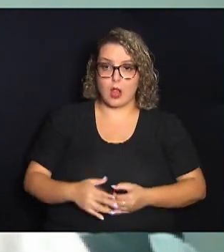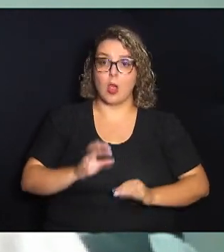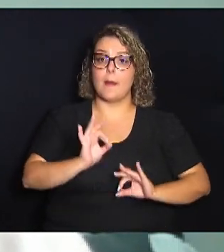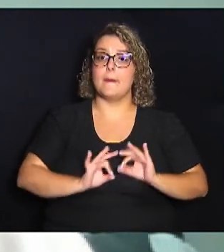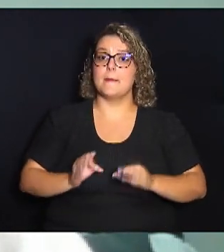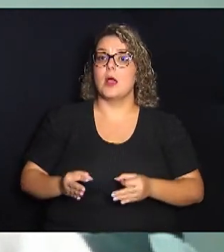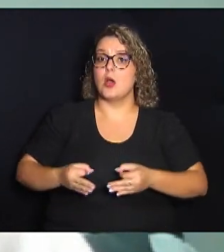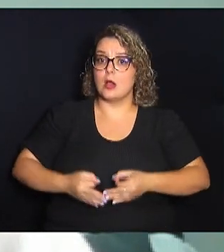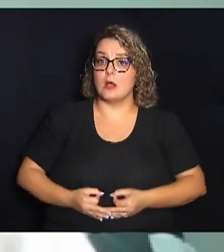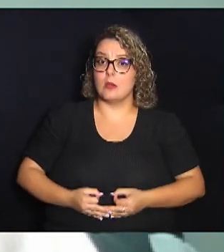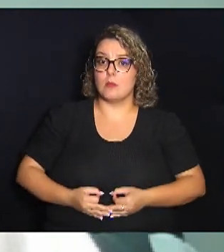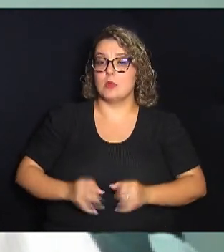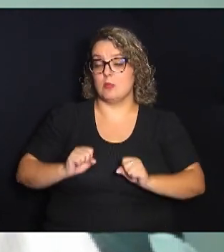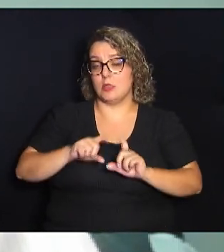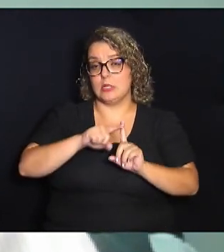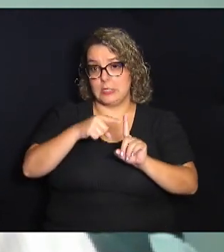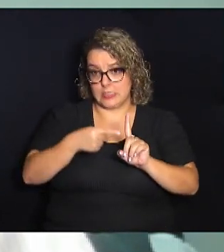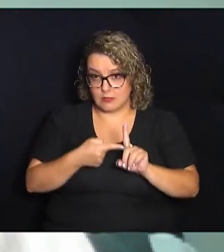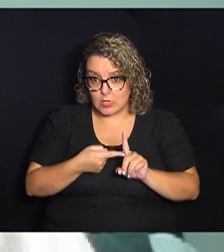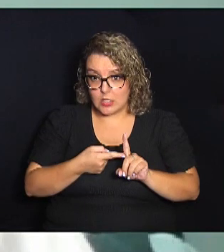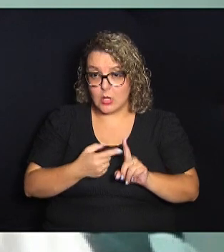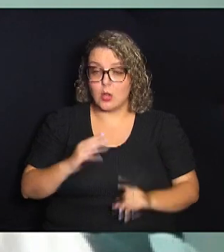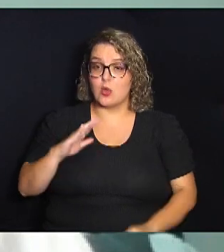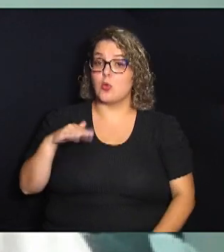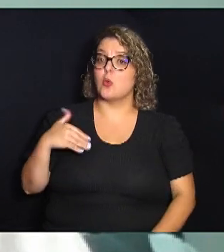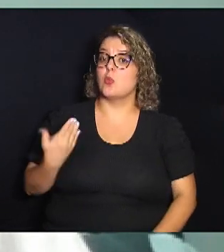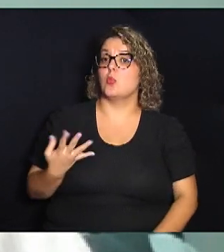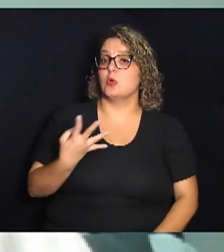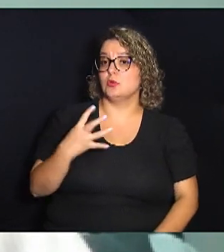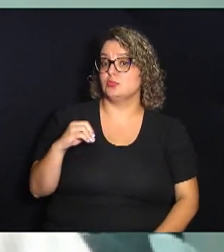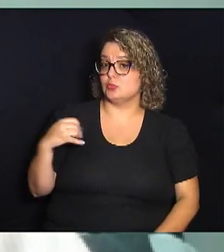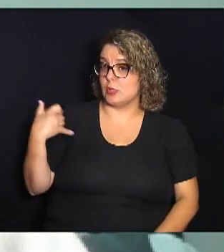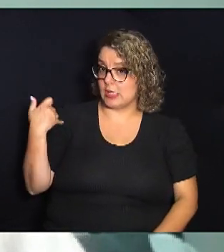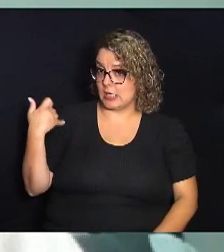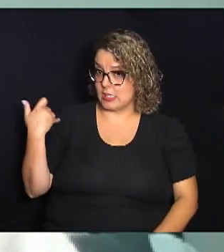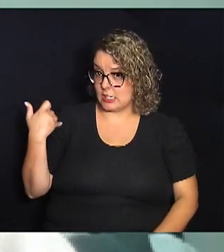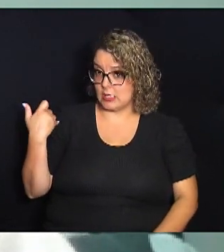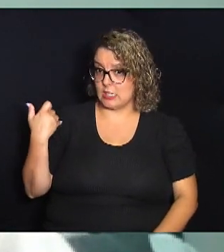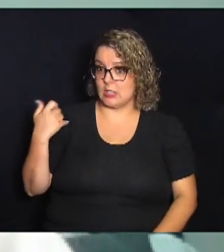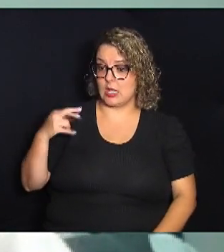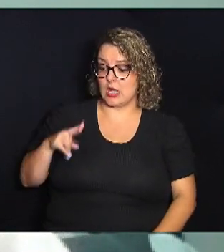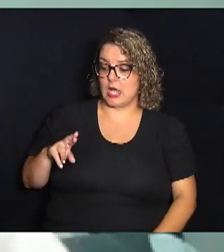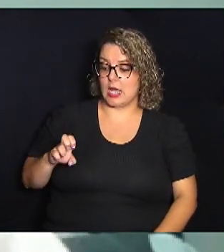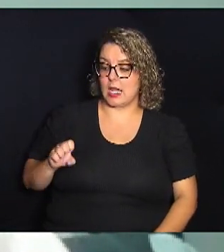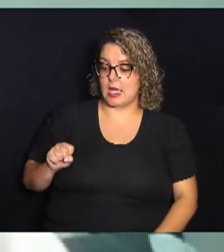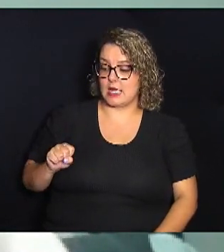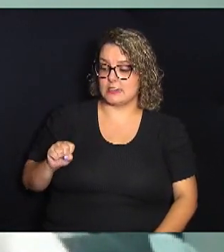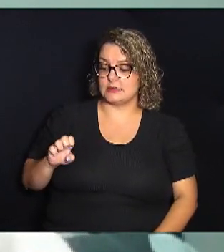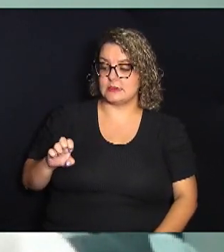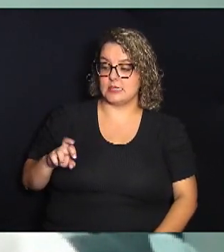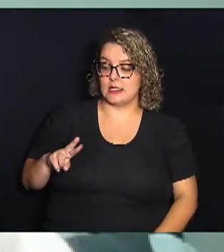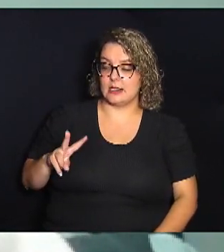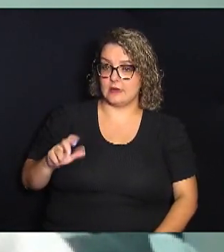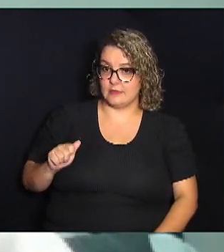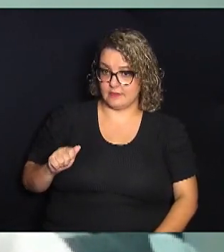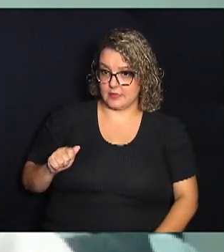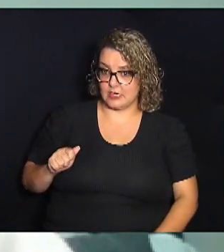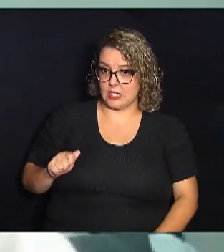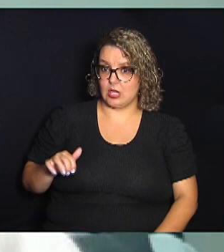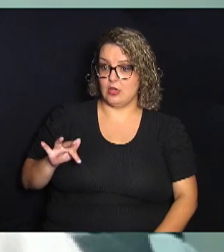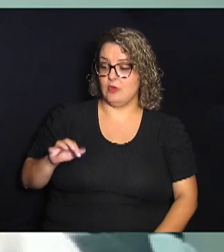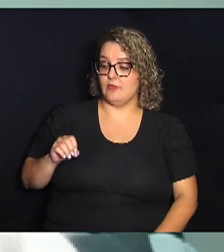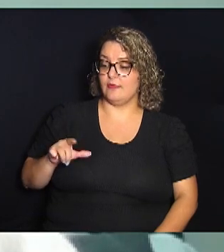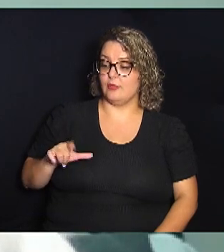útero para poder engravidar. Quando você chega aos 40 anos, a sua reserva folicular, a sua reserva ovariana vai